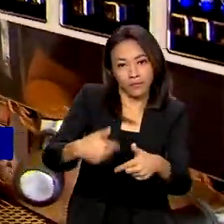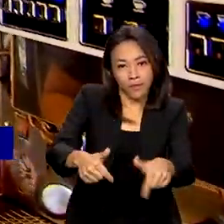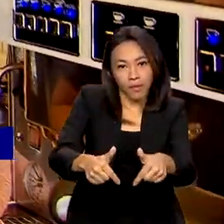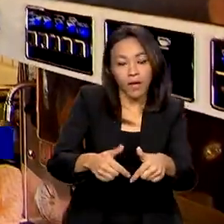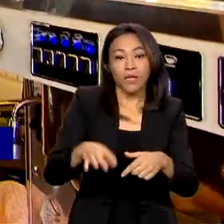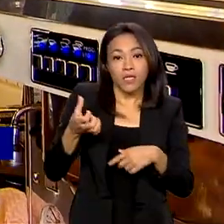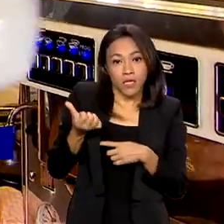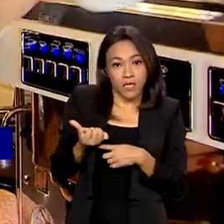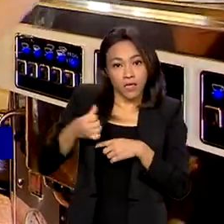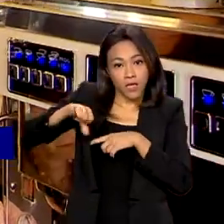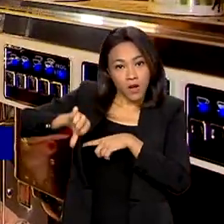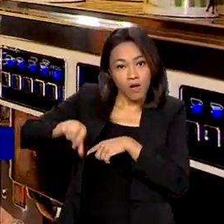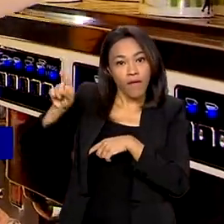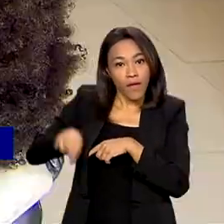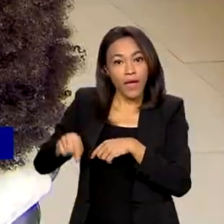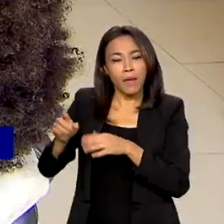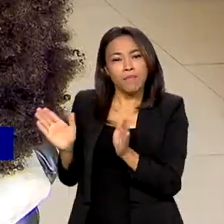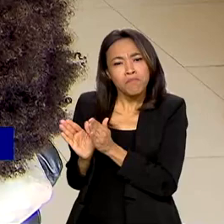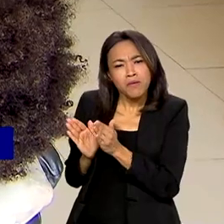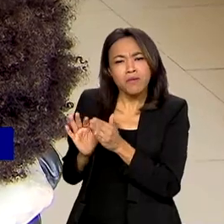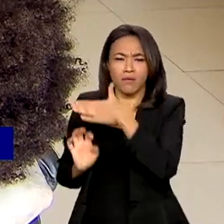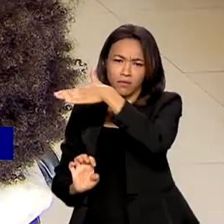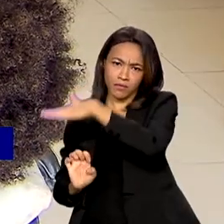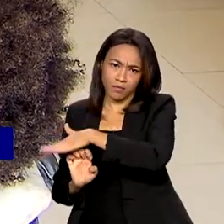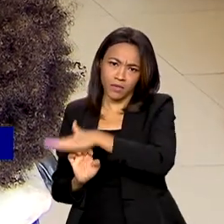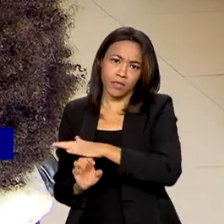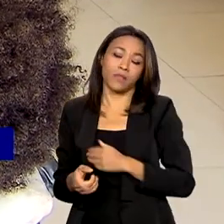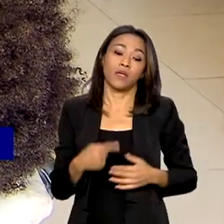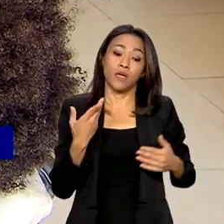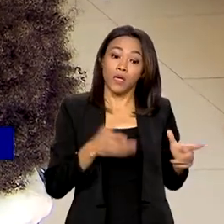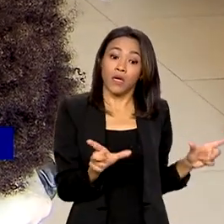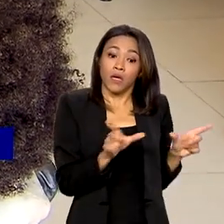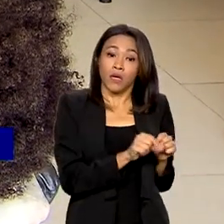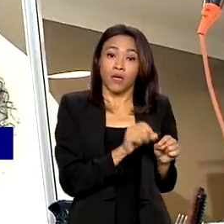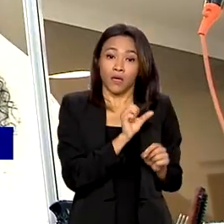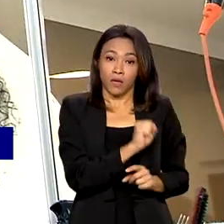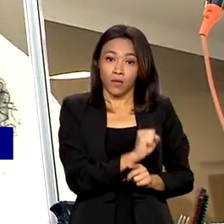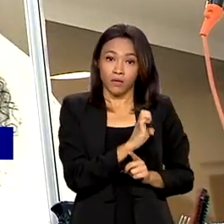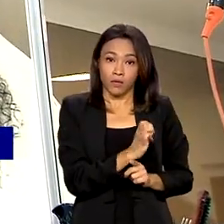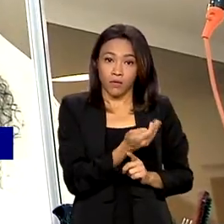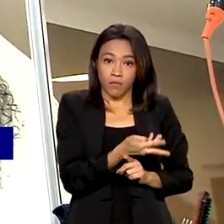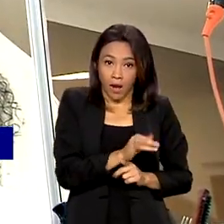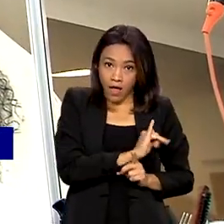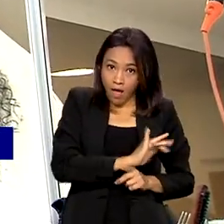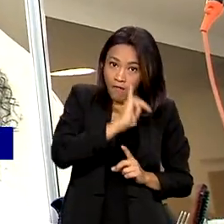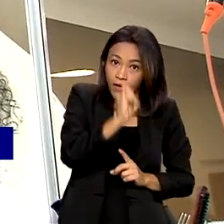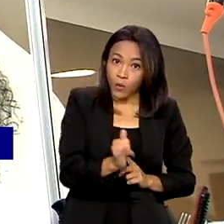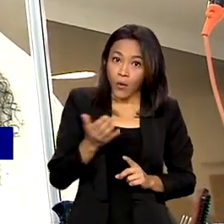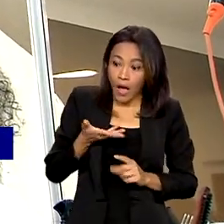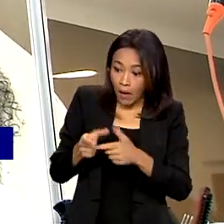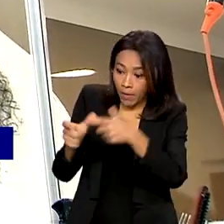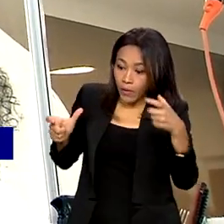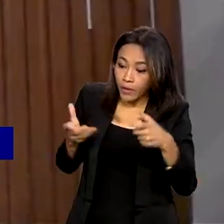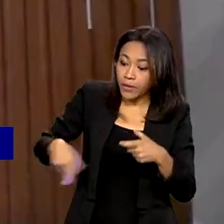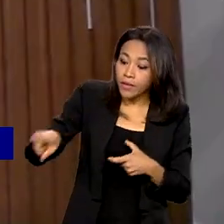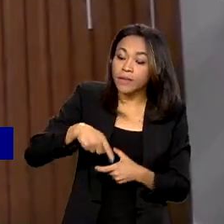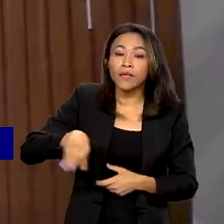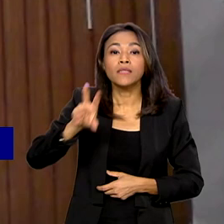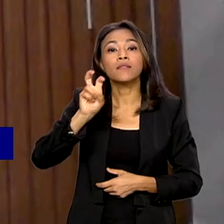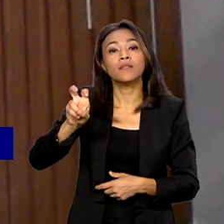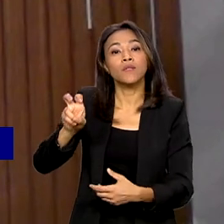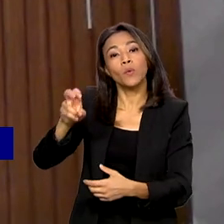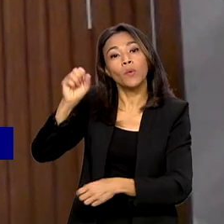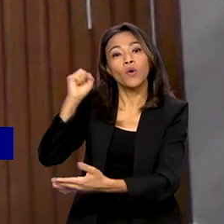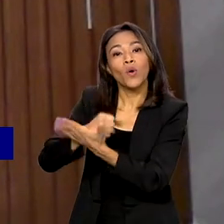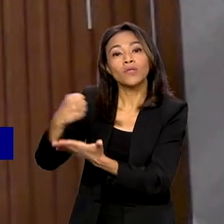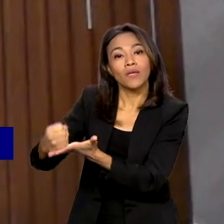eram por Micro e Pequenas Empresas de acordo com o SEBRAE a maioria desses Empreendimentos tem até cinco colaboradores quando